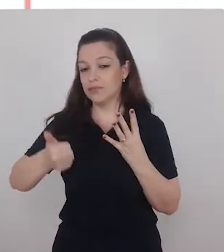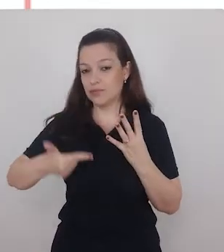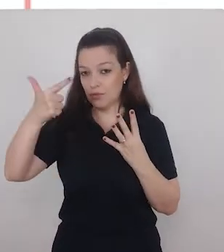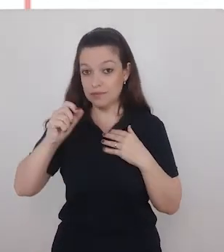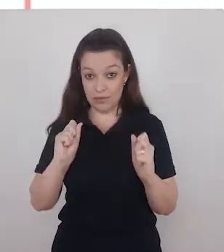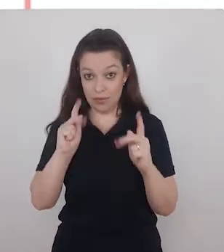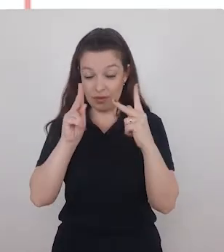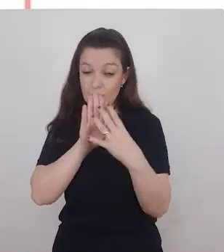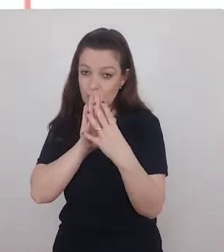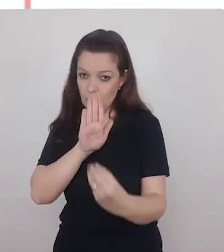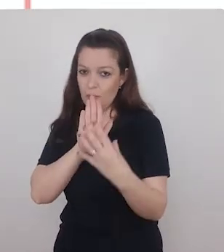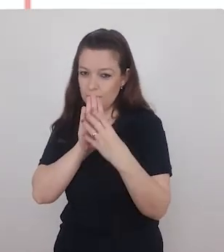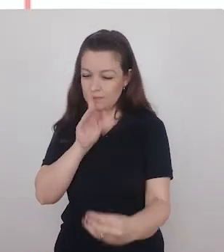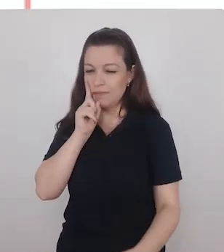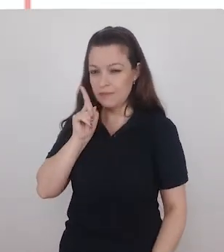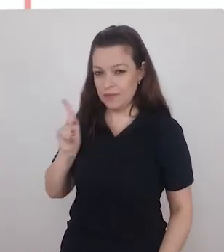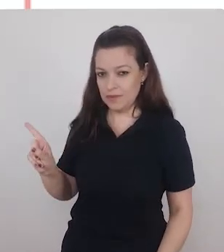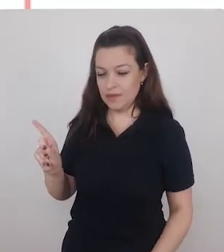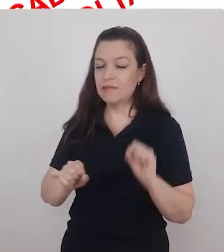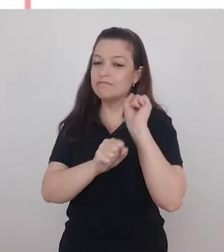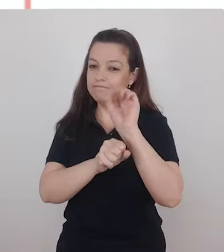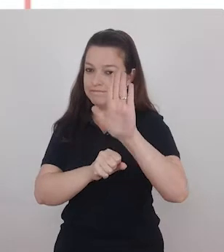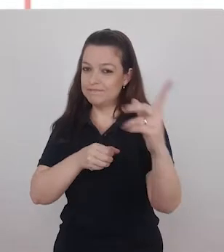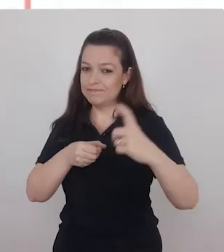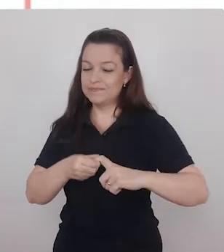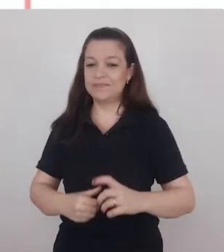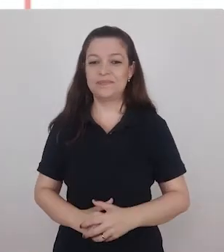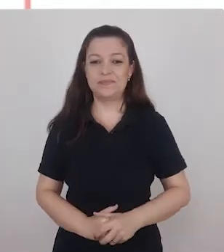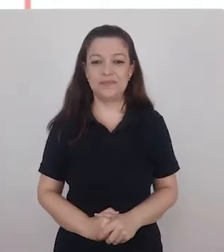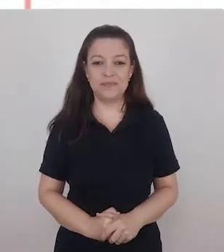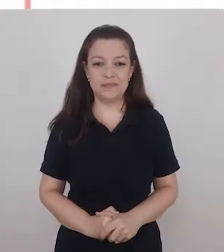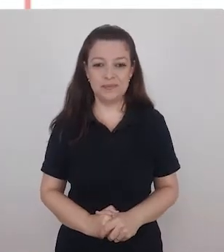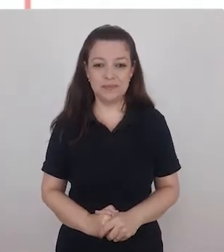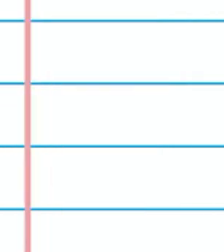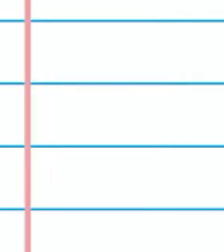e o resultado 12. Registrem, copiem, que a gente já volta, ok?